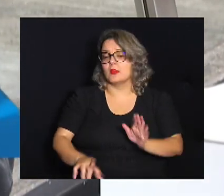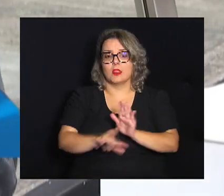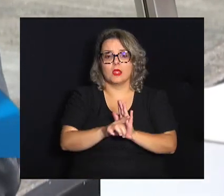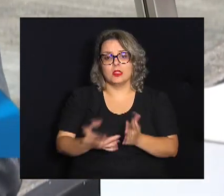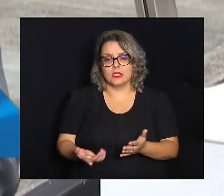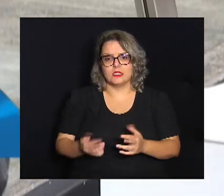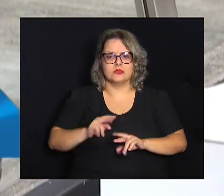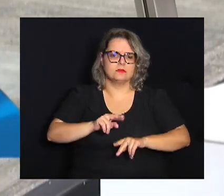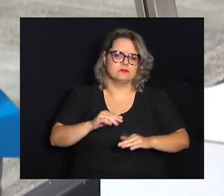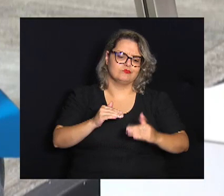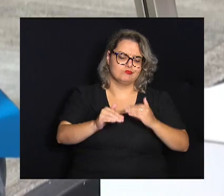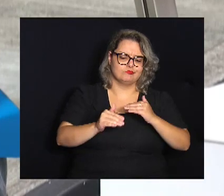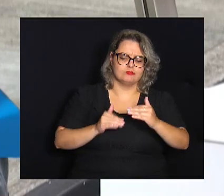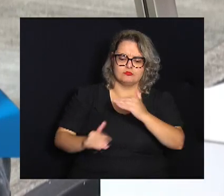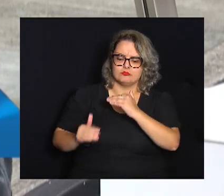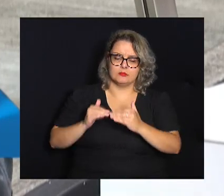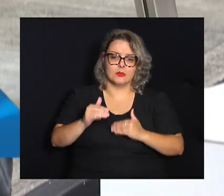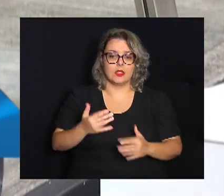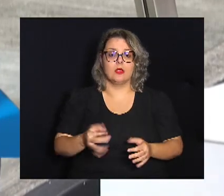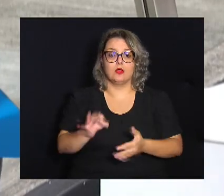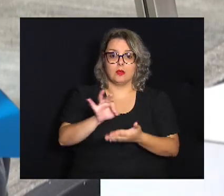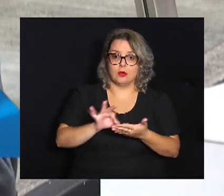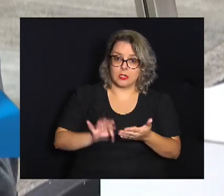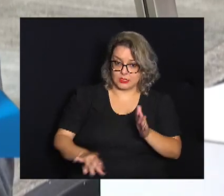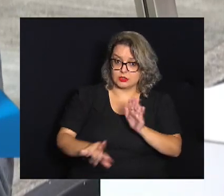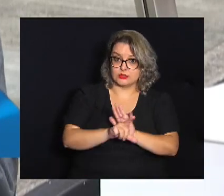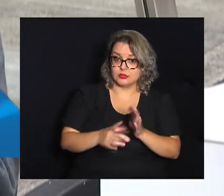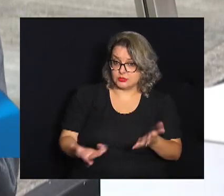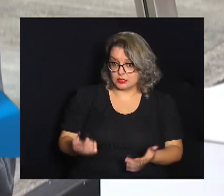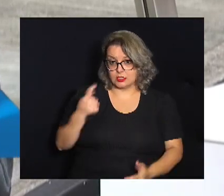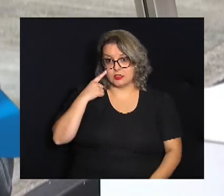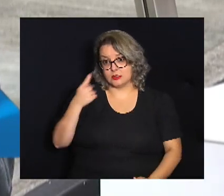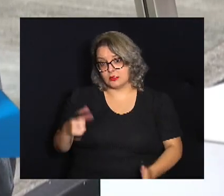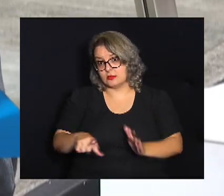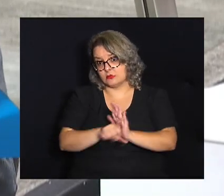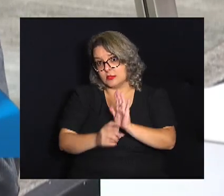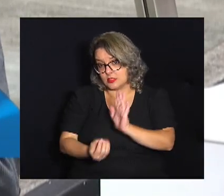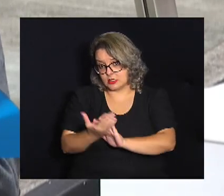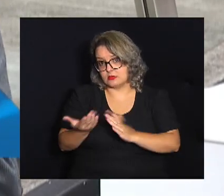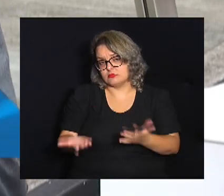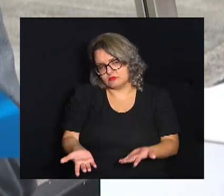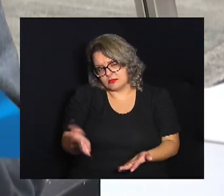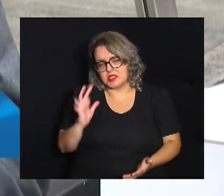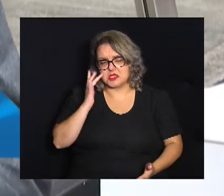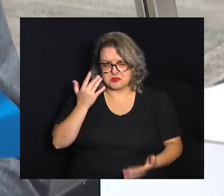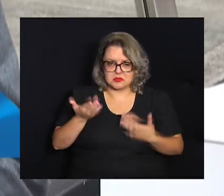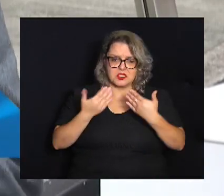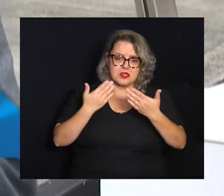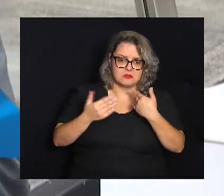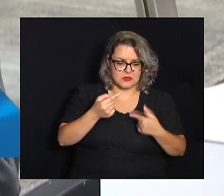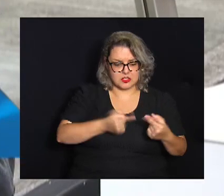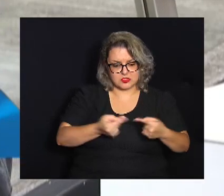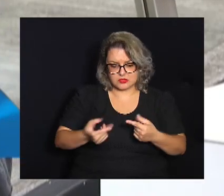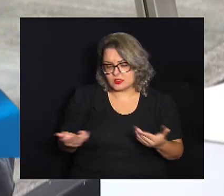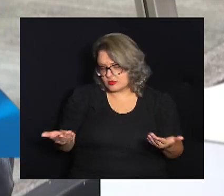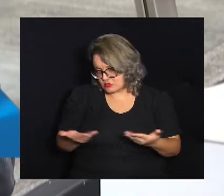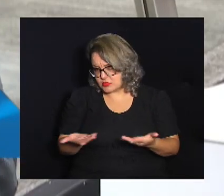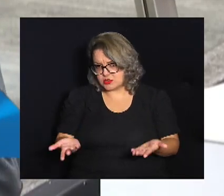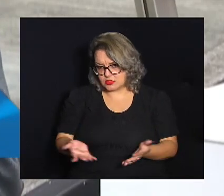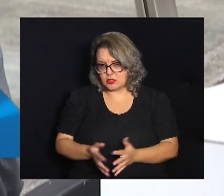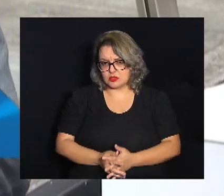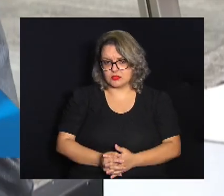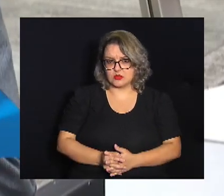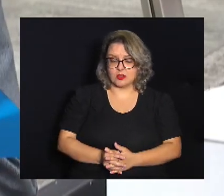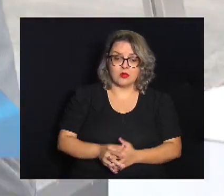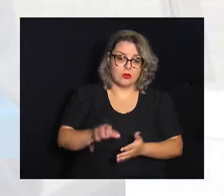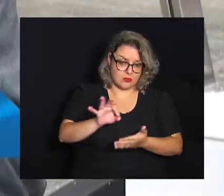né? Corrigir essa lei, né? A ideia era fazer uma lei, mas eu acho que pelo que nós conversamos, pelo debate de hoje, fazer uma